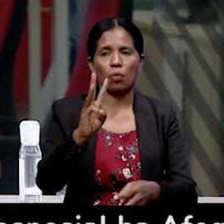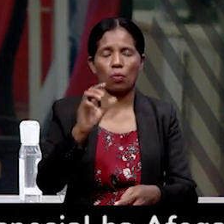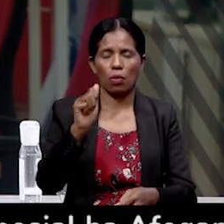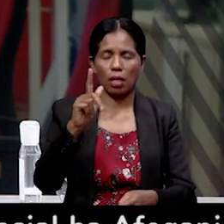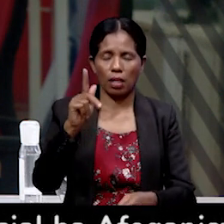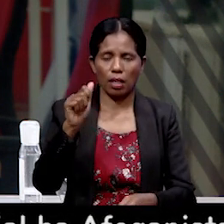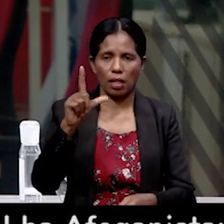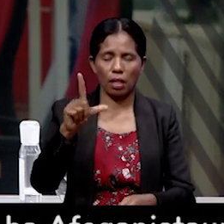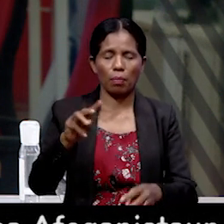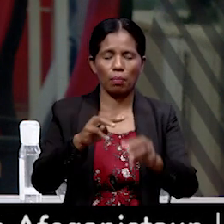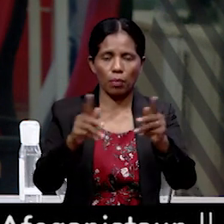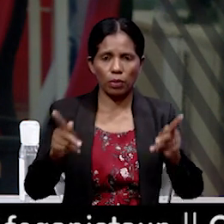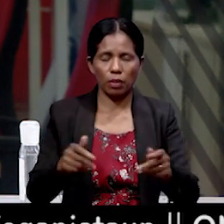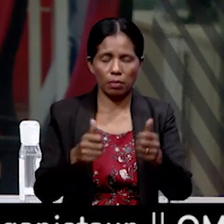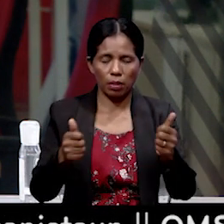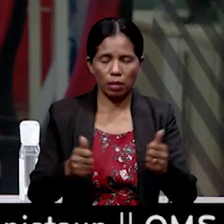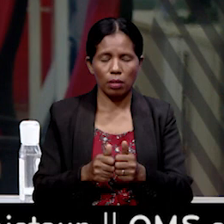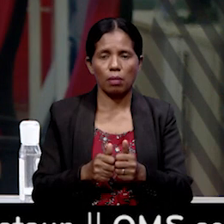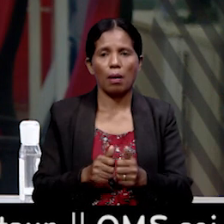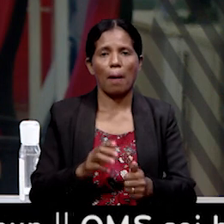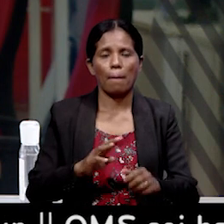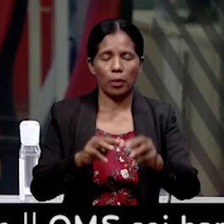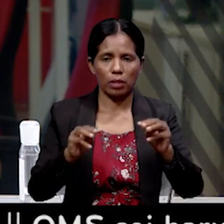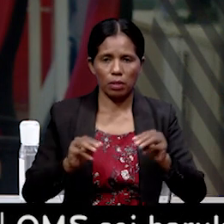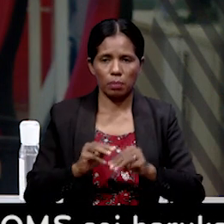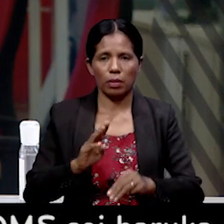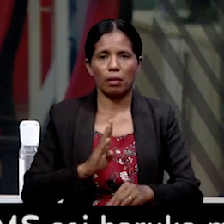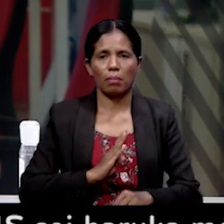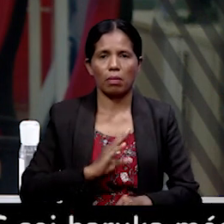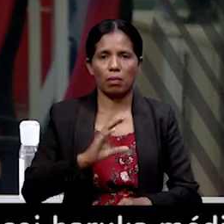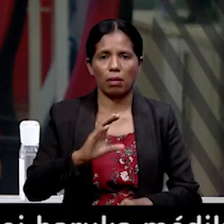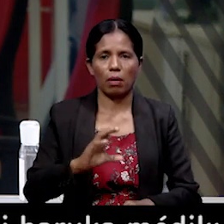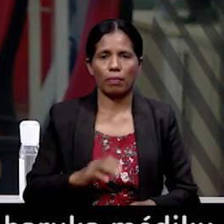posto administrativo Baguia, município Baucau.